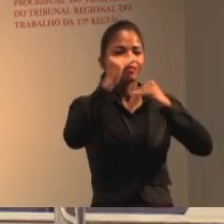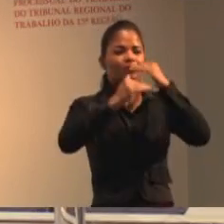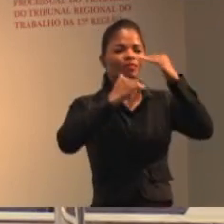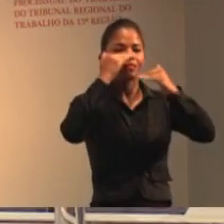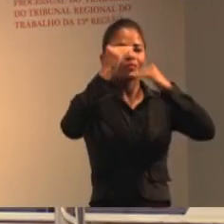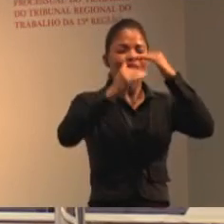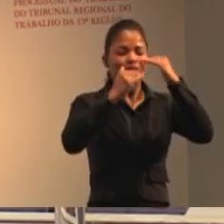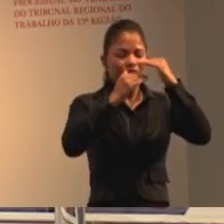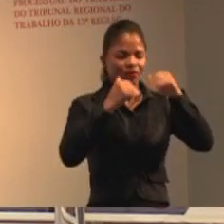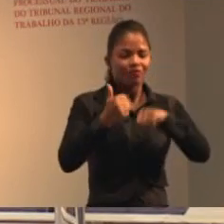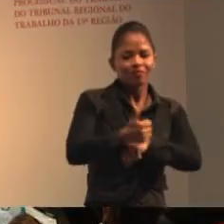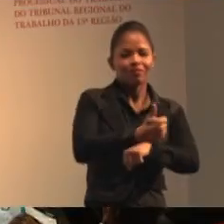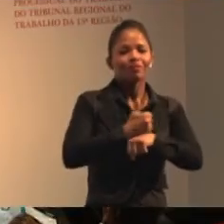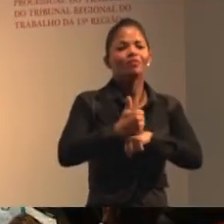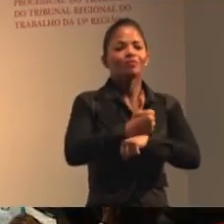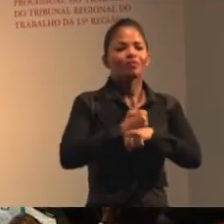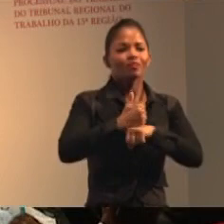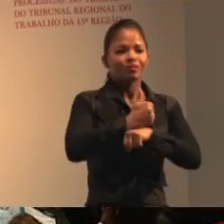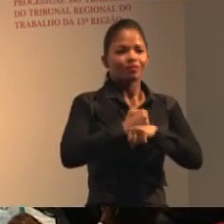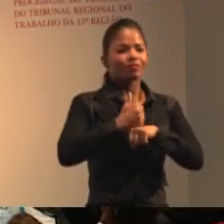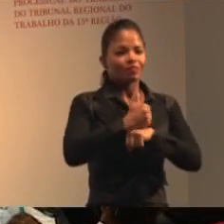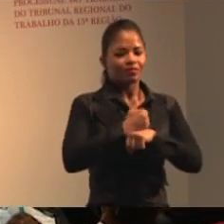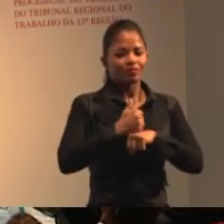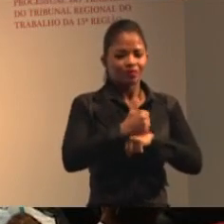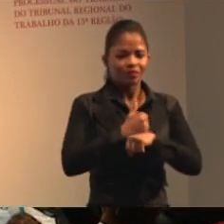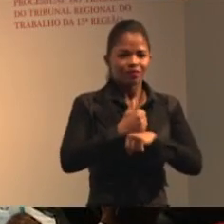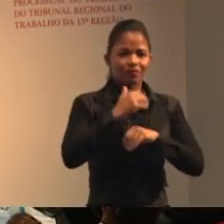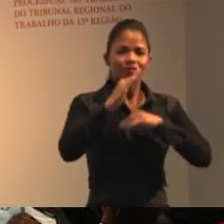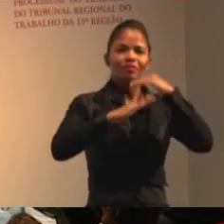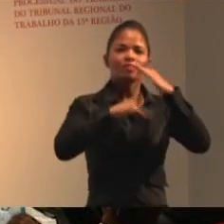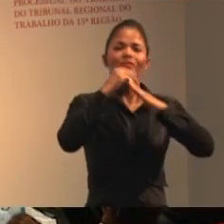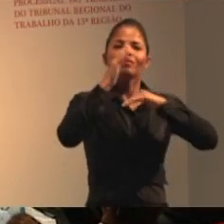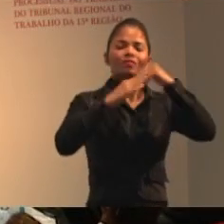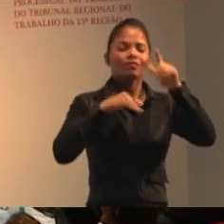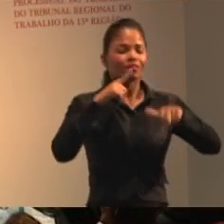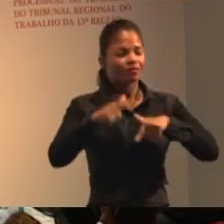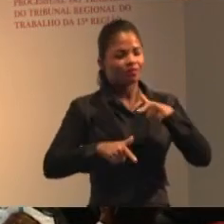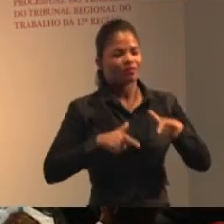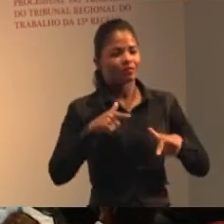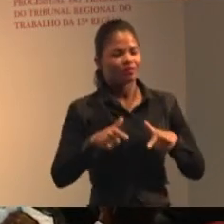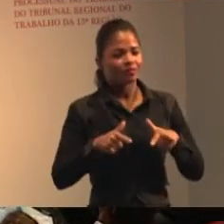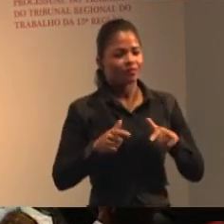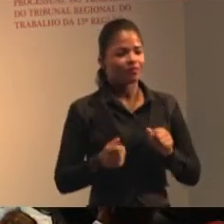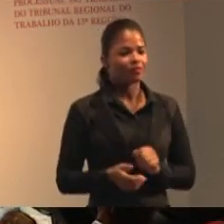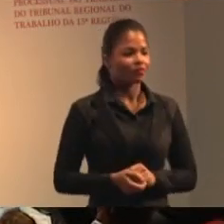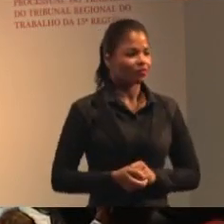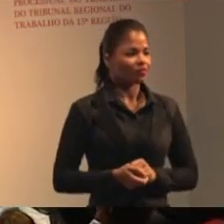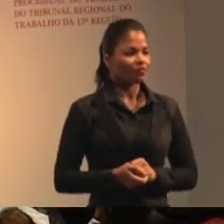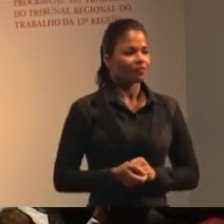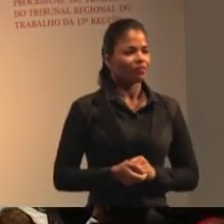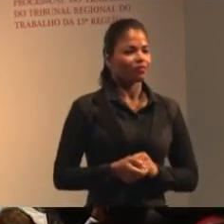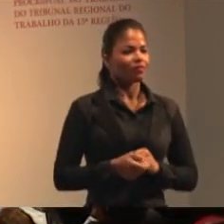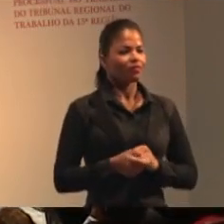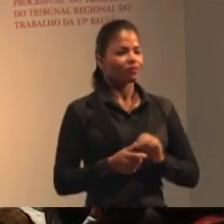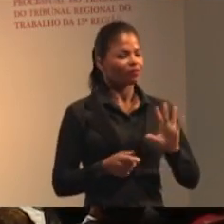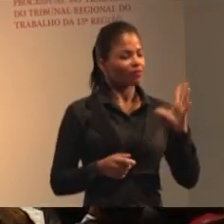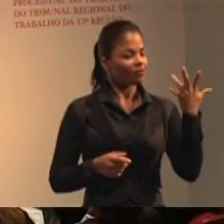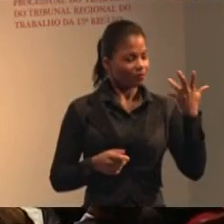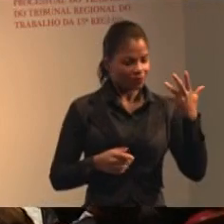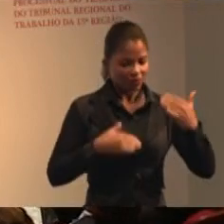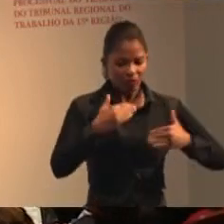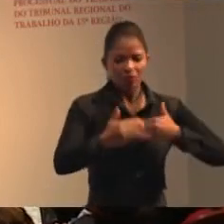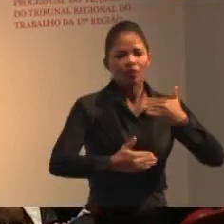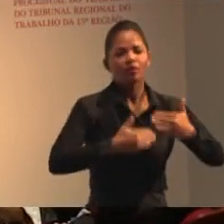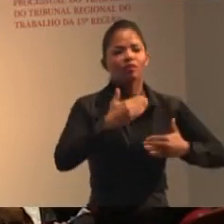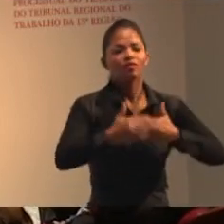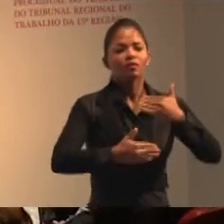de aperfeiçoamento em face da relevante função que desempenha. Da realização do processo